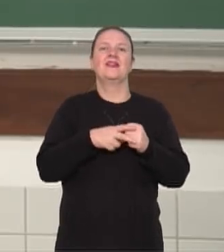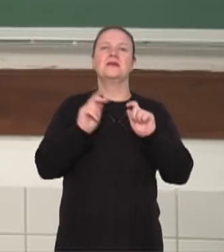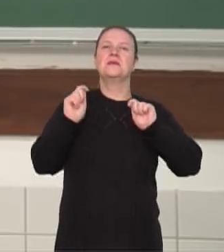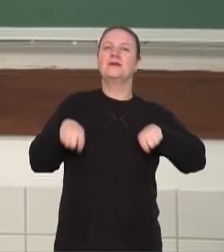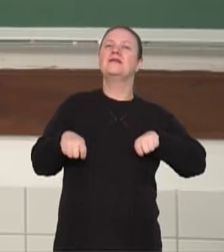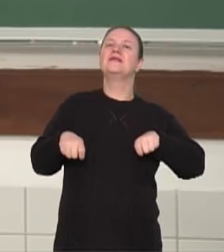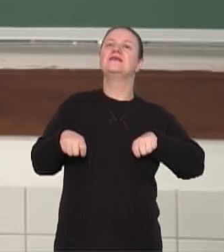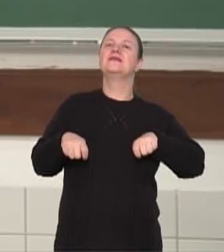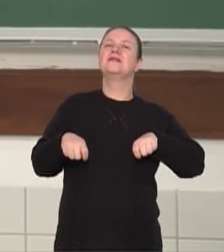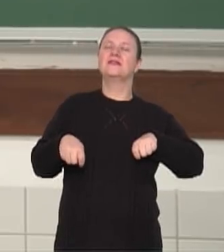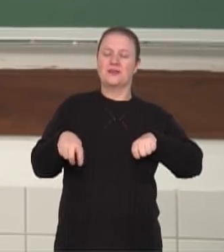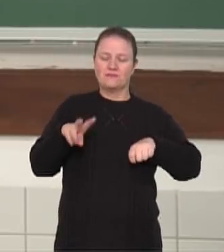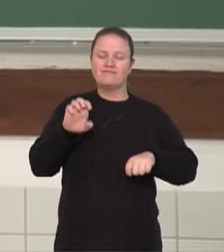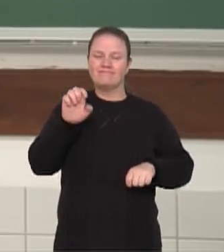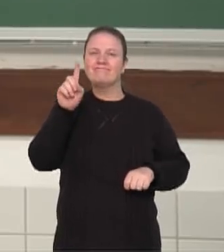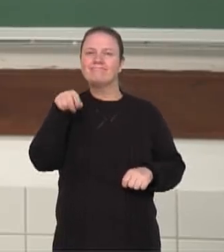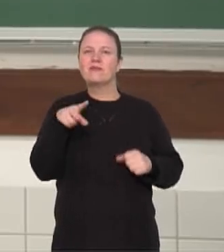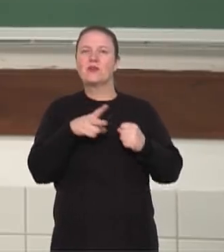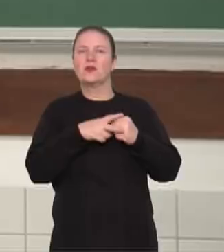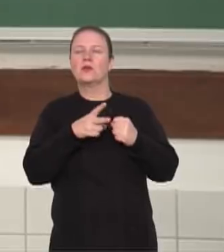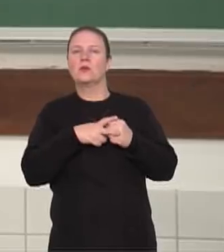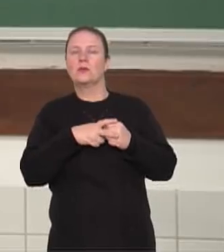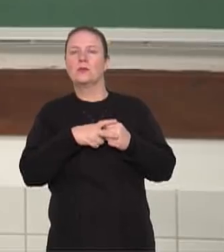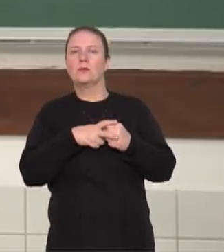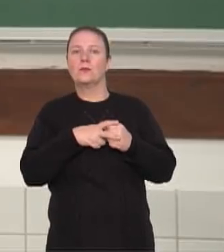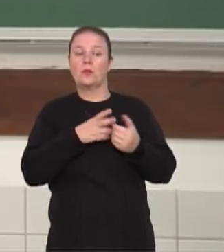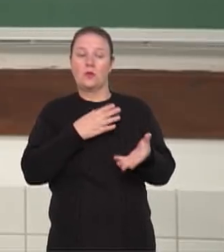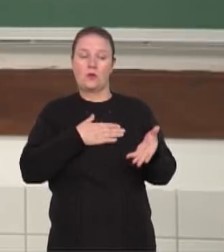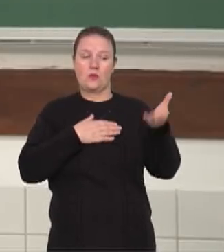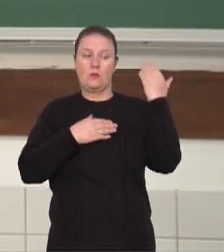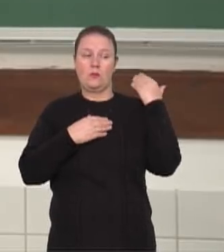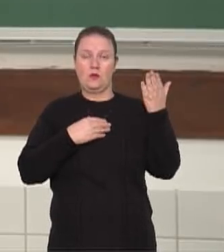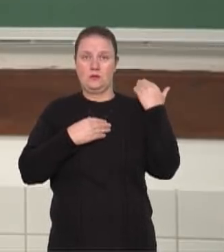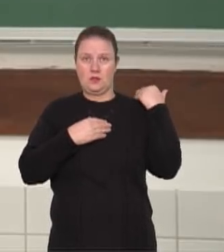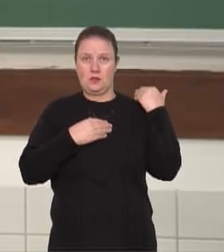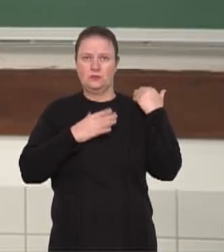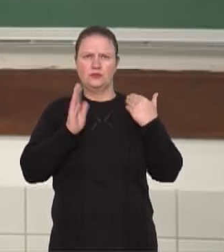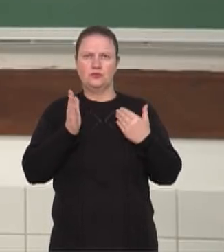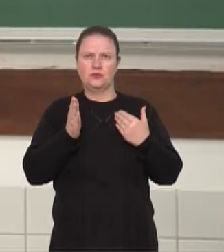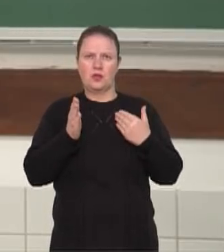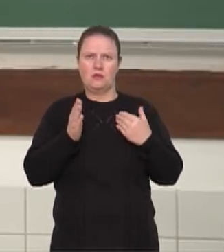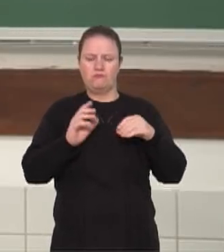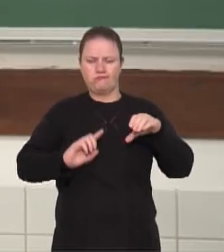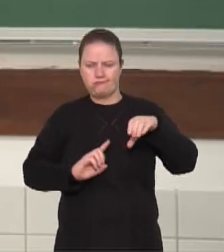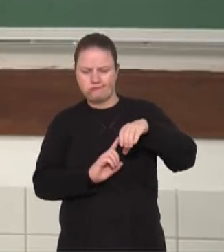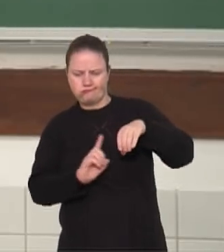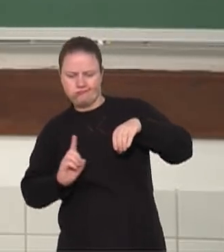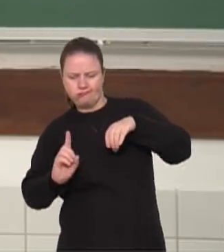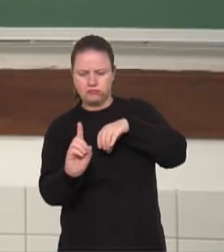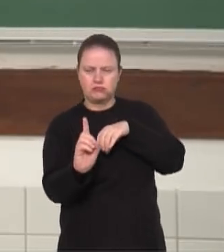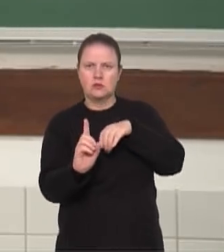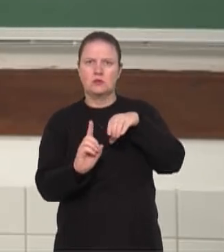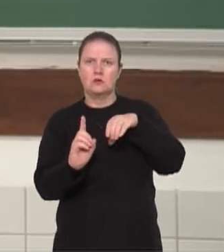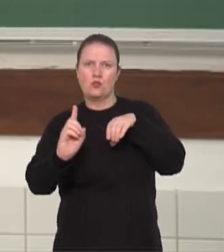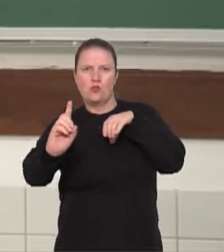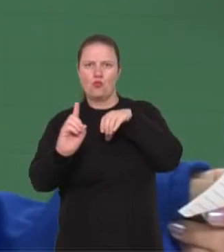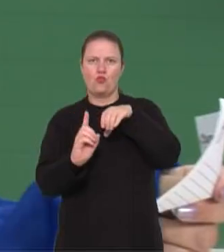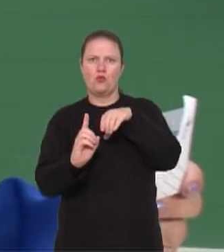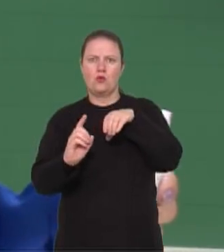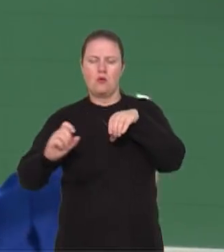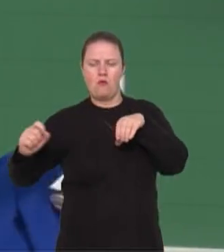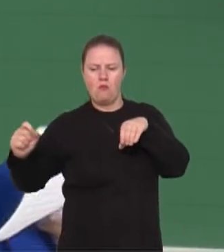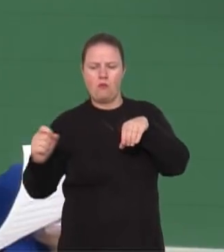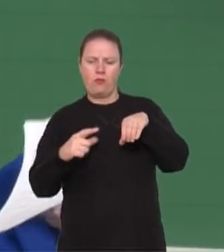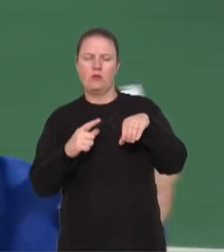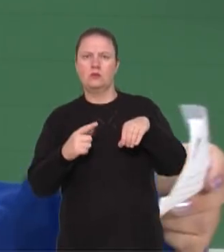conjugar. Então é verbo. Lembra? E verbo que está no passado. Ele já fez o cruzamento, não é uma ação presente. Eu não estou dizendo